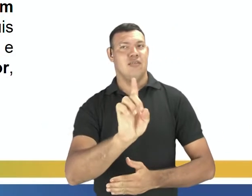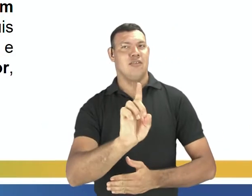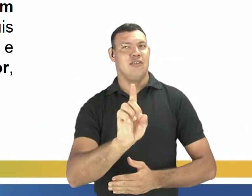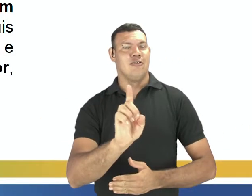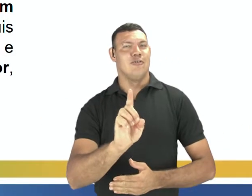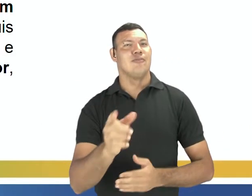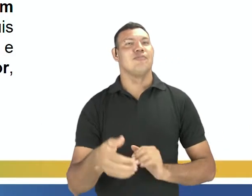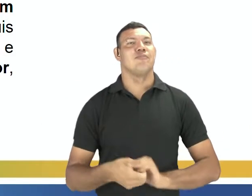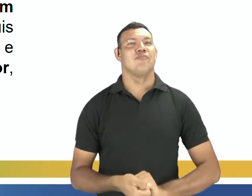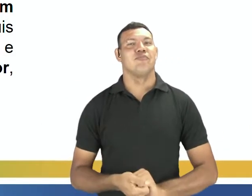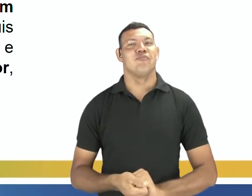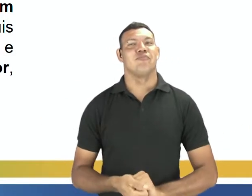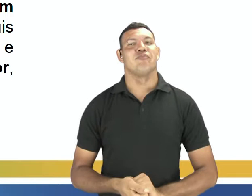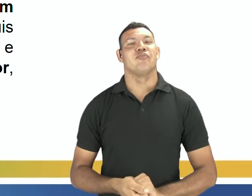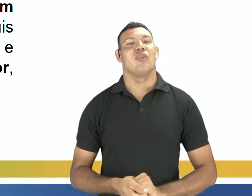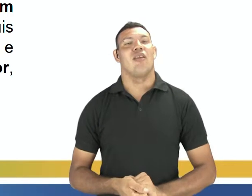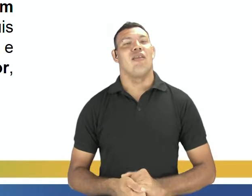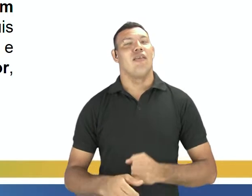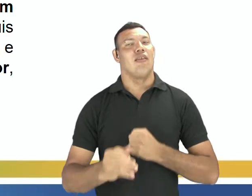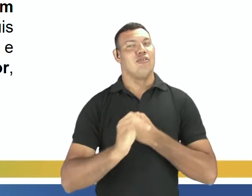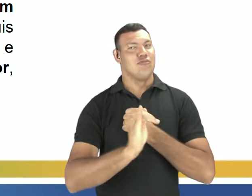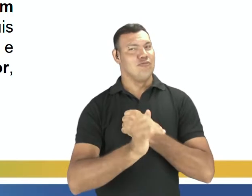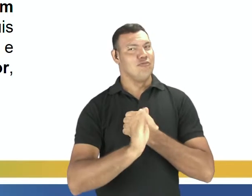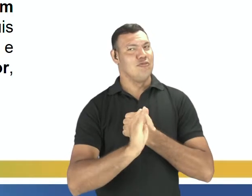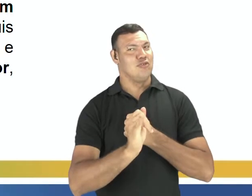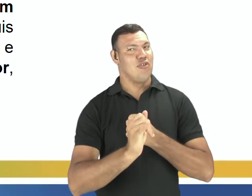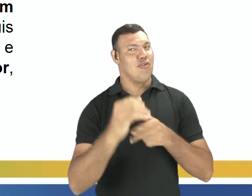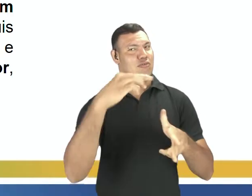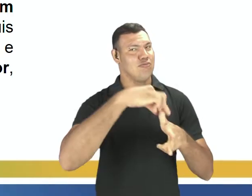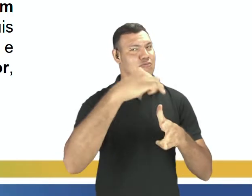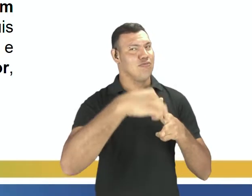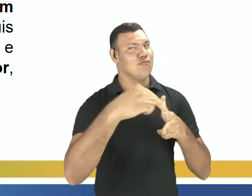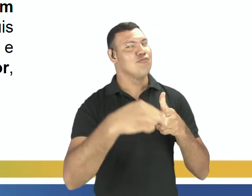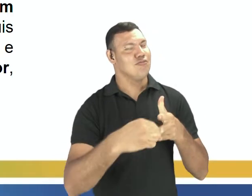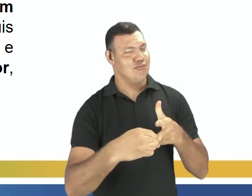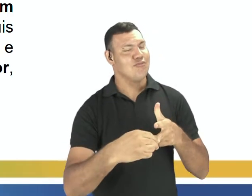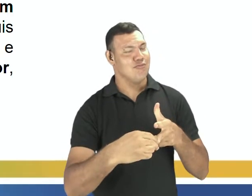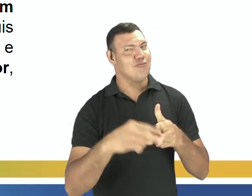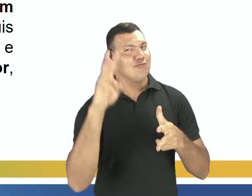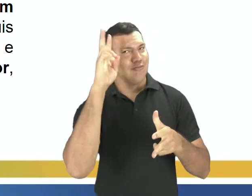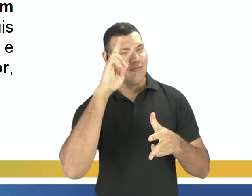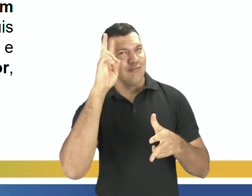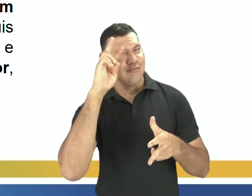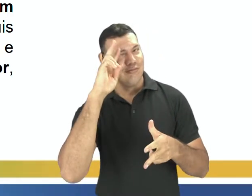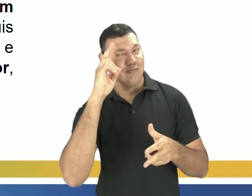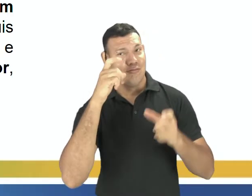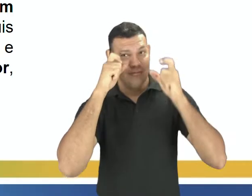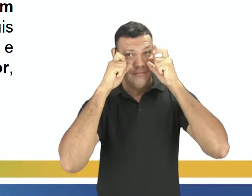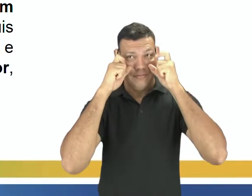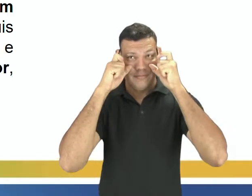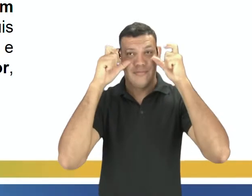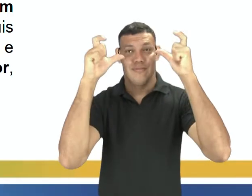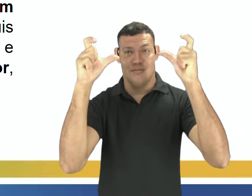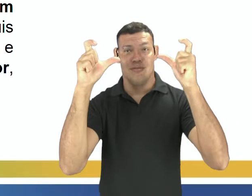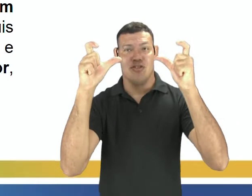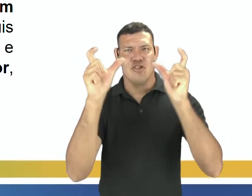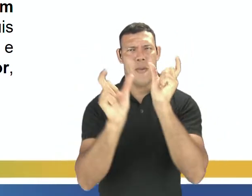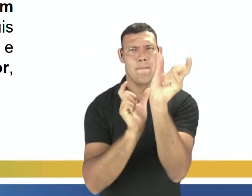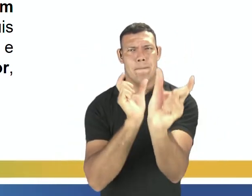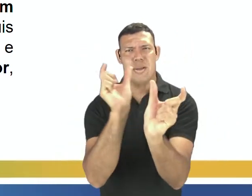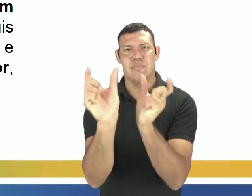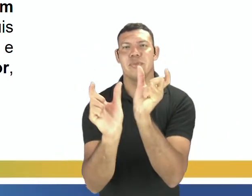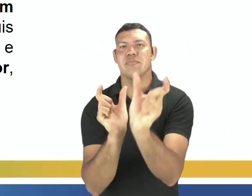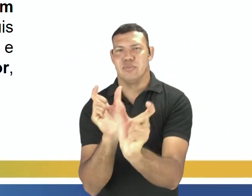para vocês não esquecerem e levarem isso lá no dia da prova do Enem. Prestem atenção aí nas palavras que